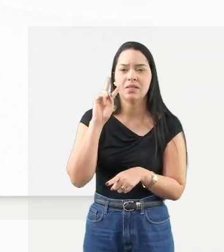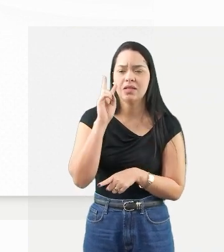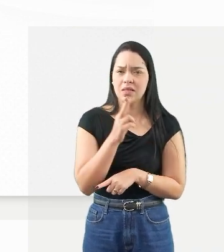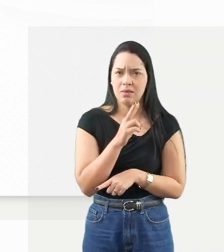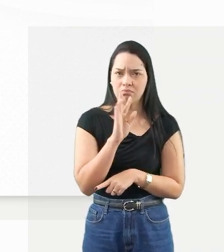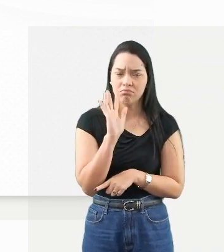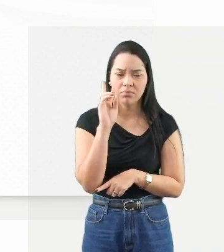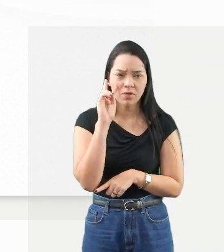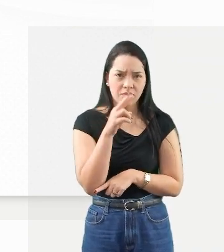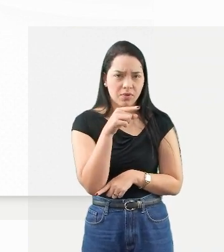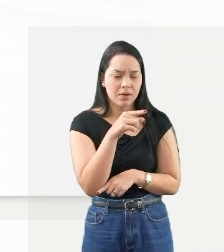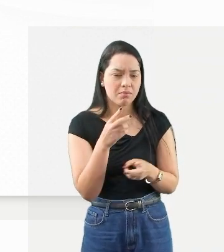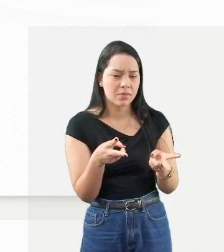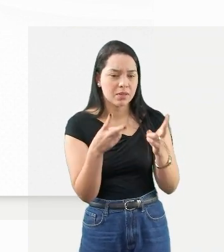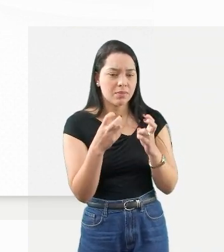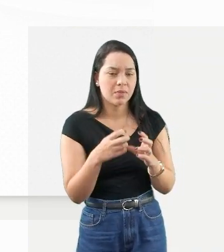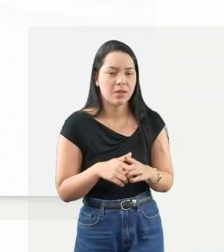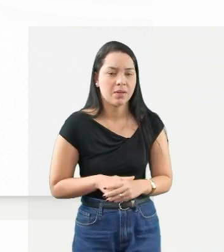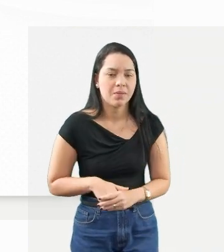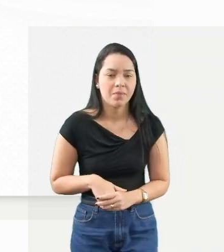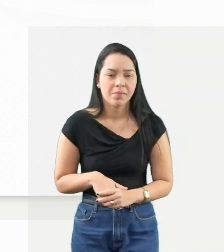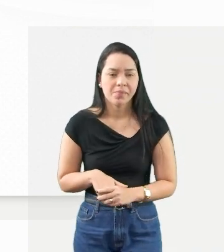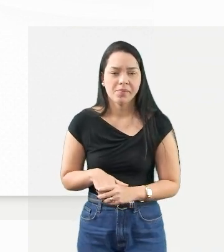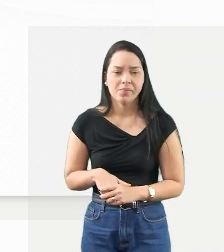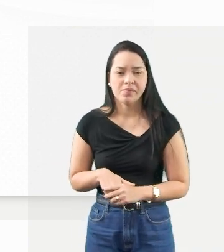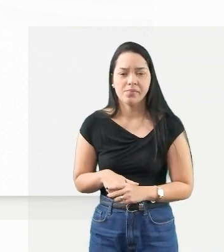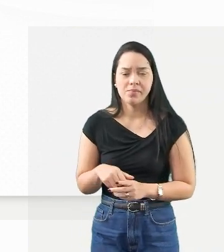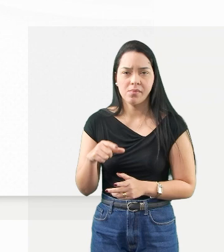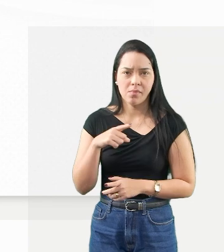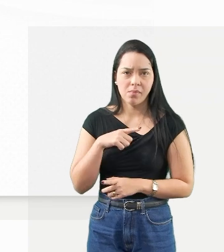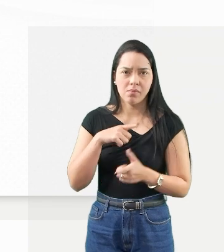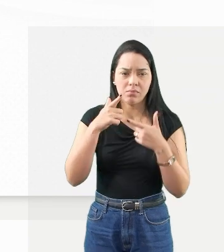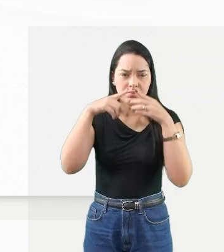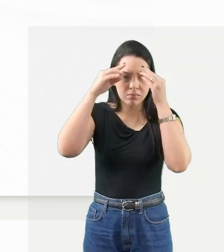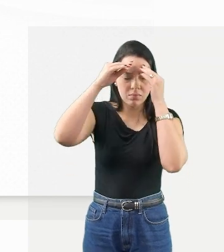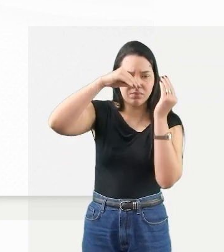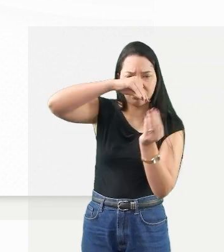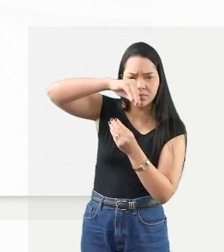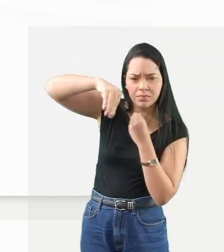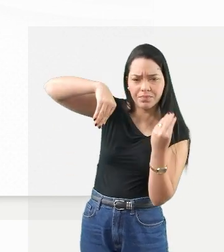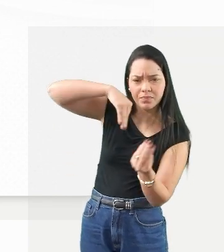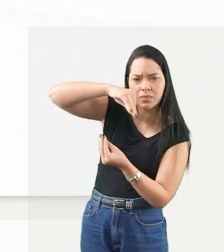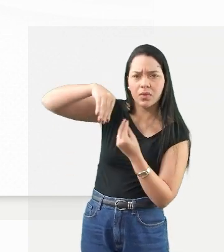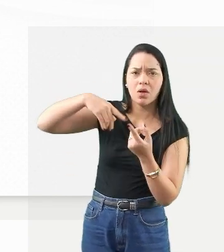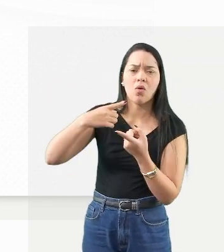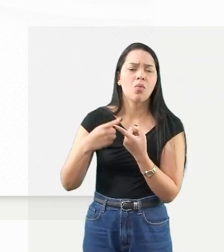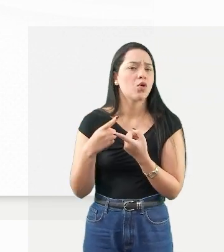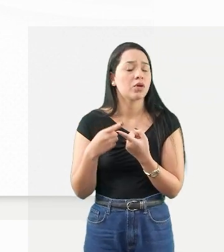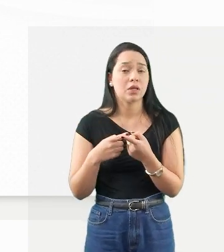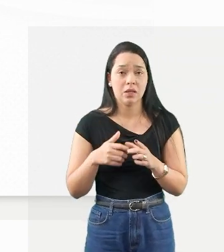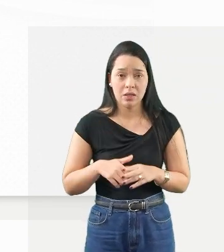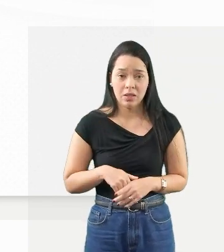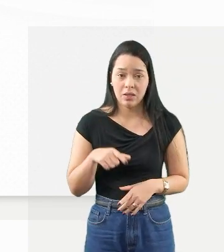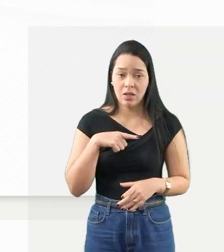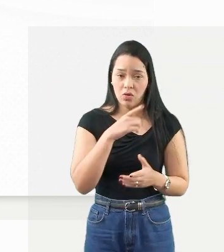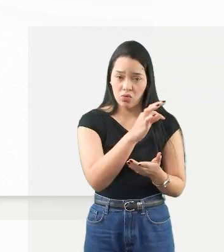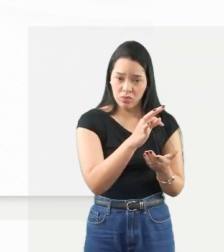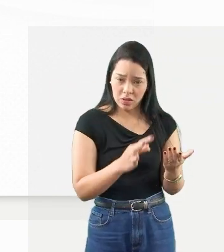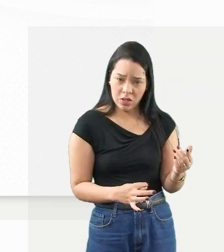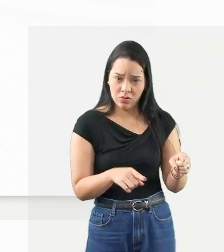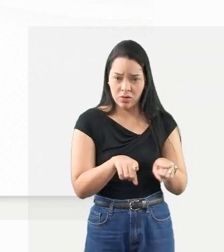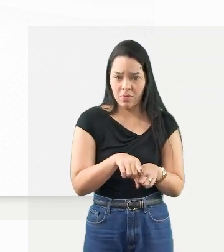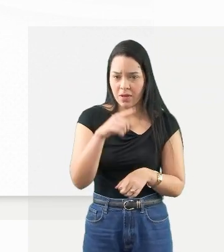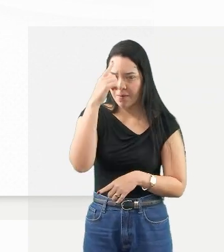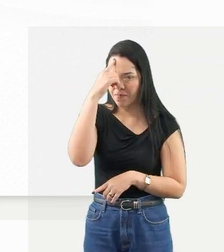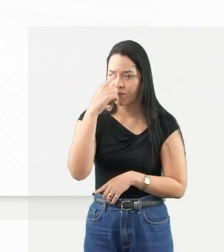coloquei para vocês observarem, né, desse folder. A gente tem aqui uma linguagem mista, né? Por que linguagem mista? A gente tem o texto e tem